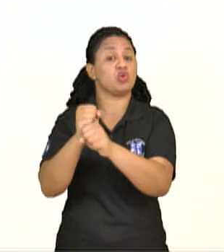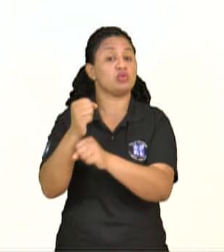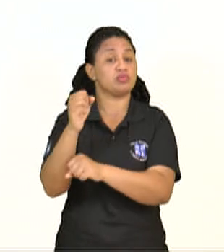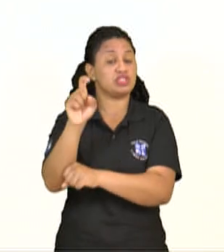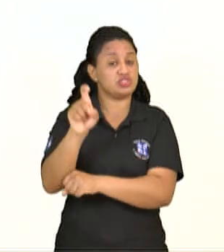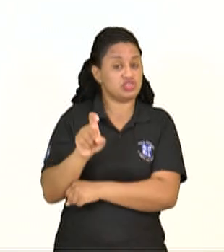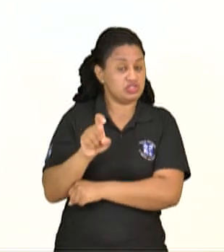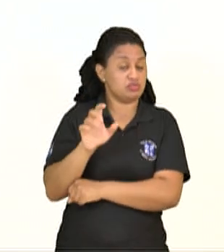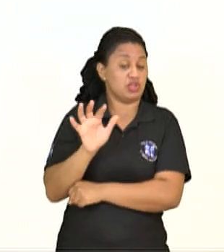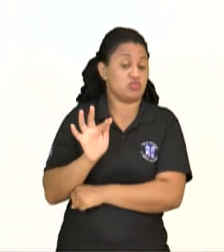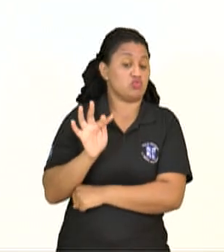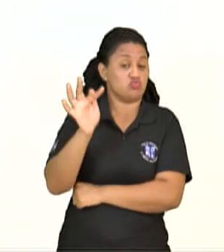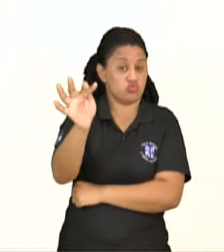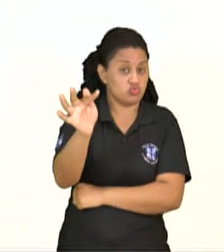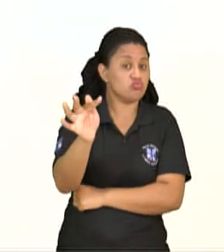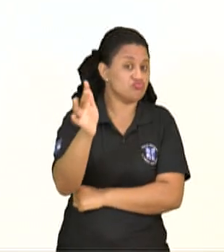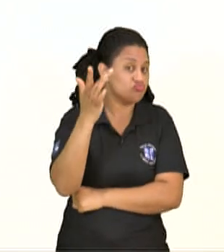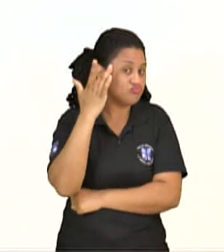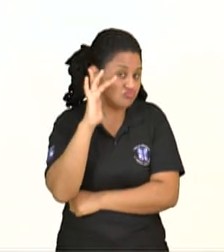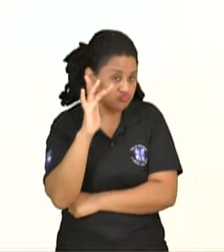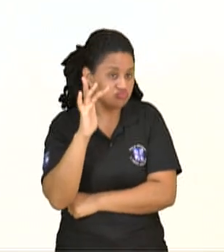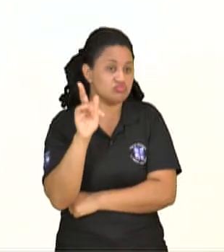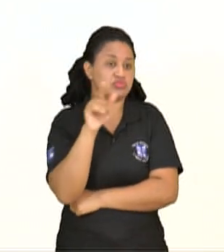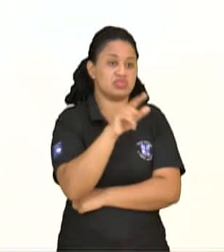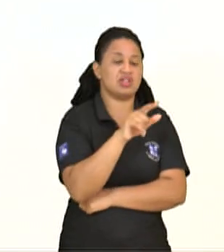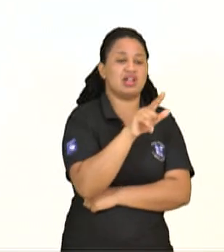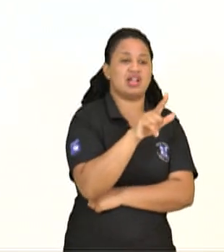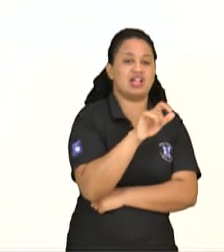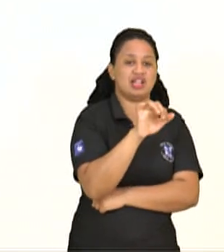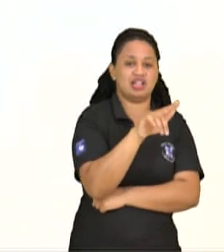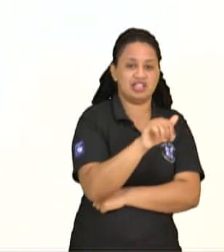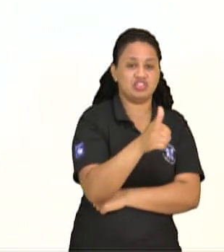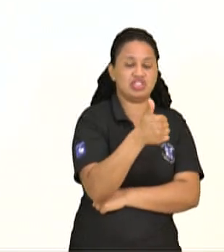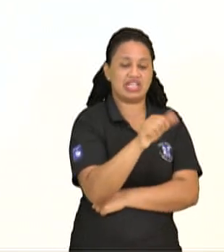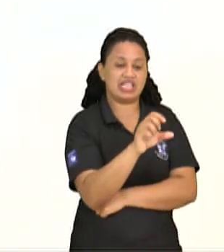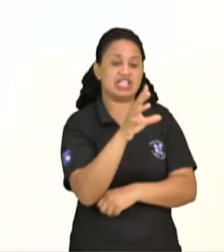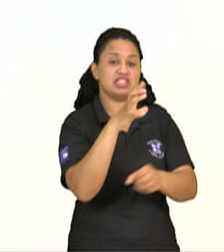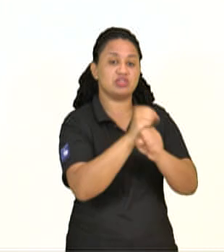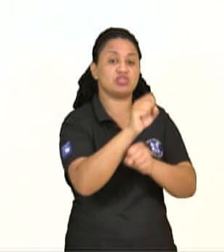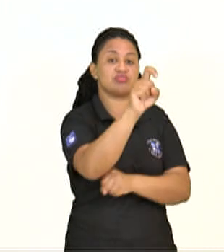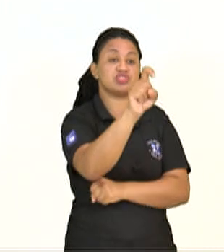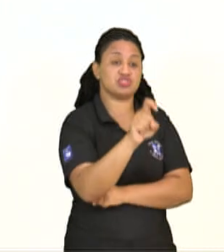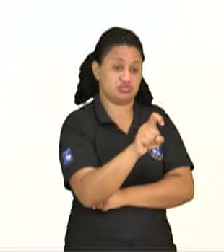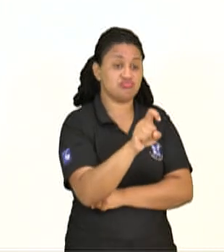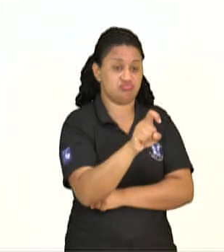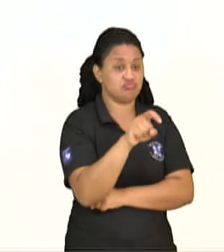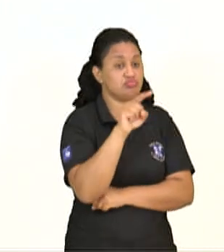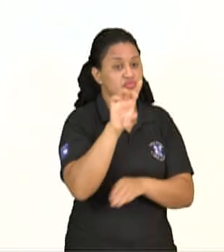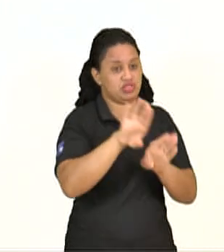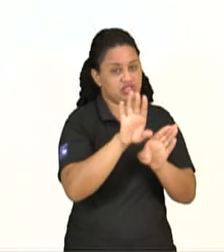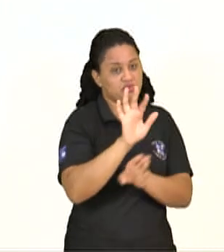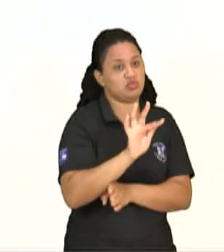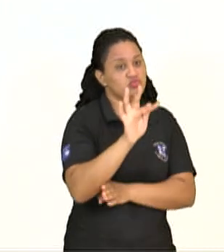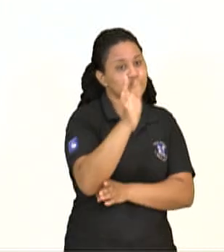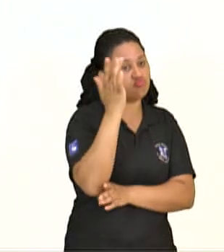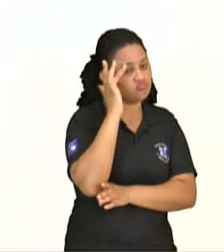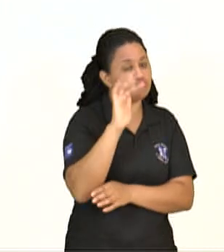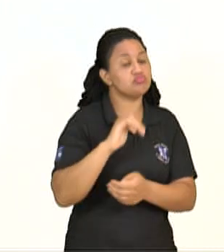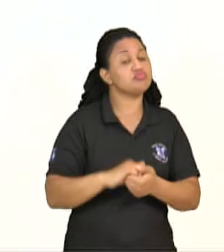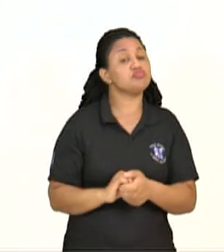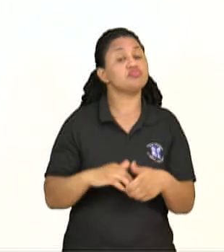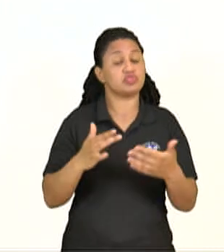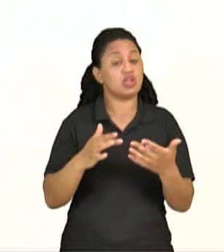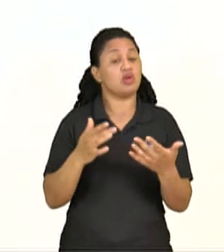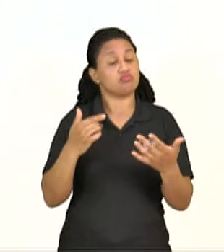no futuro, a gente não sabe disso. A Lígia, 15 mais x, tá bom? Porque é lá no futuro. Então, o produto das